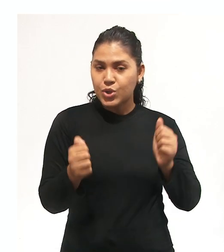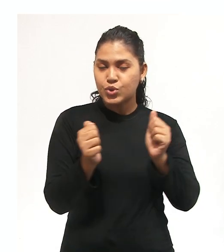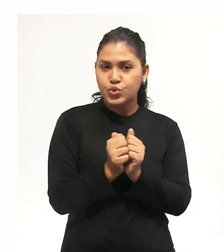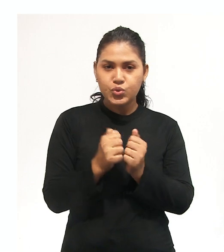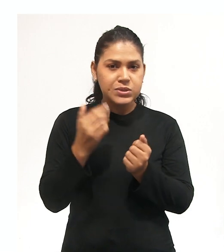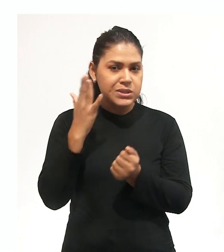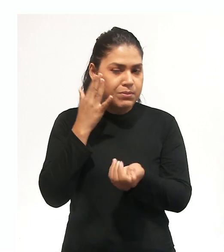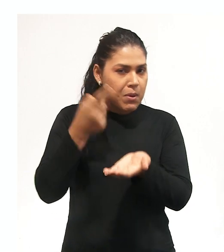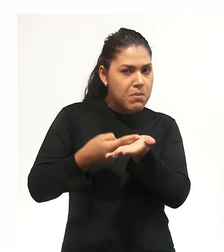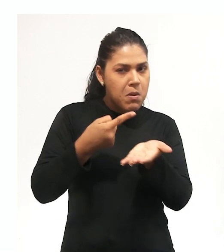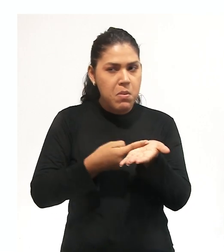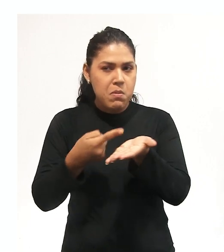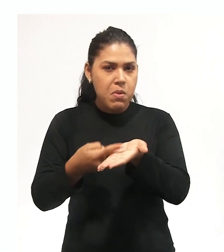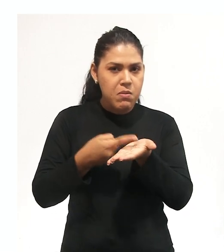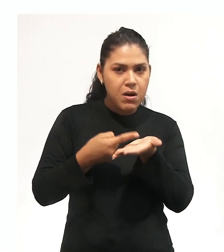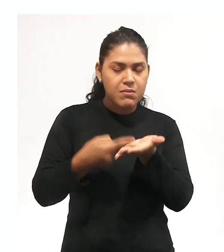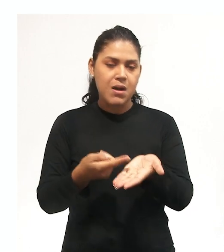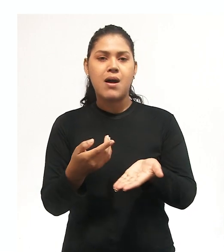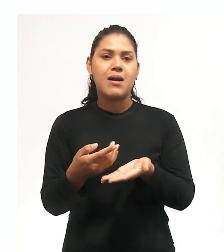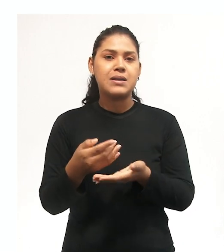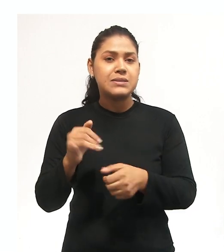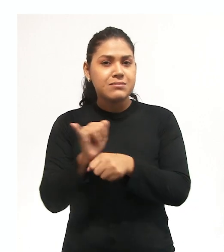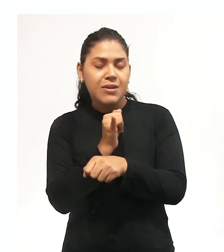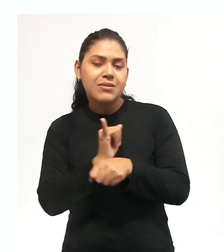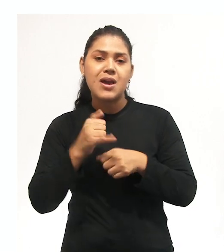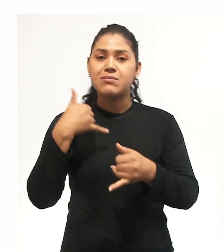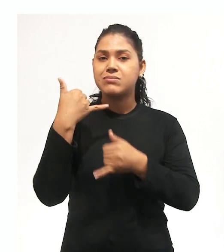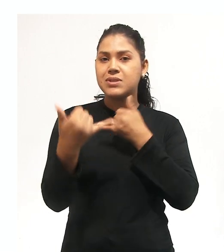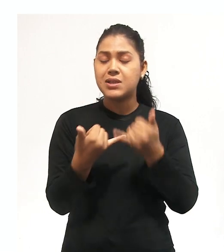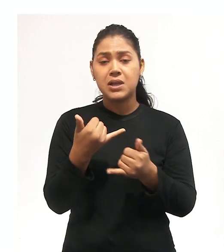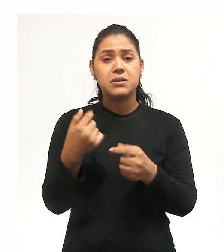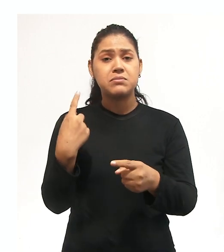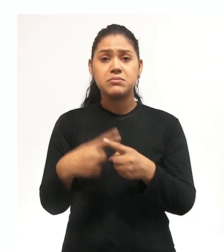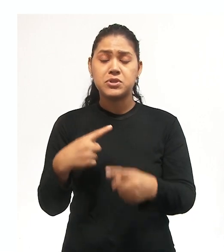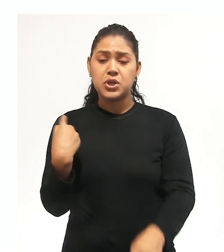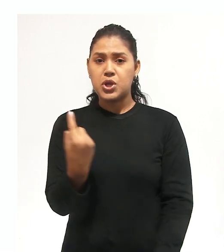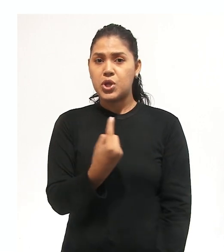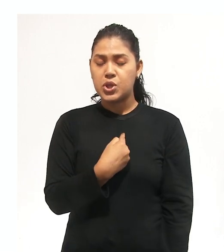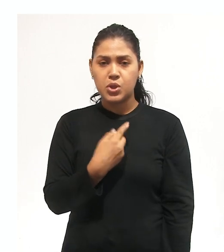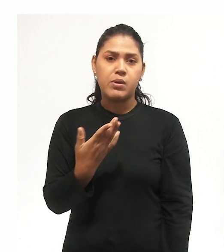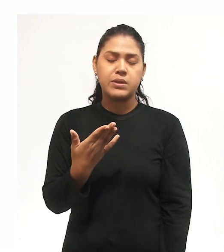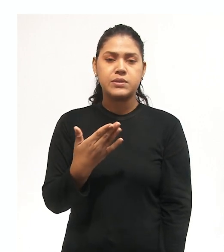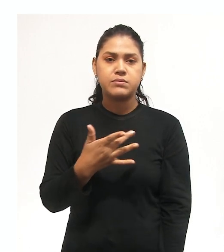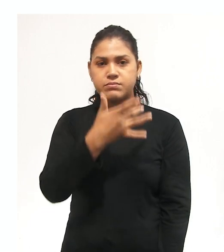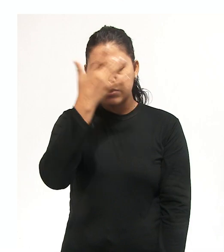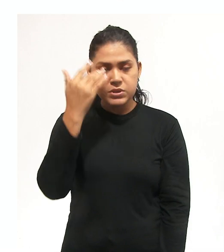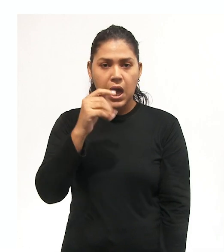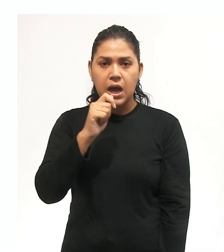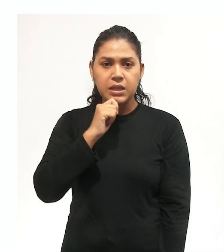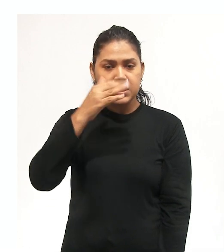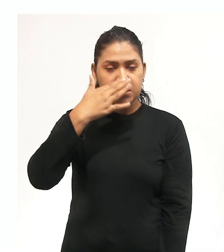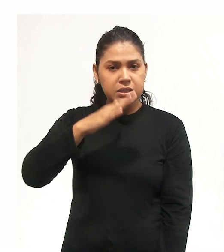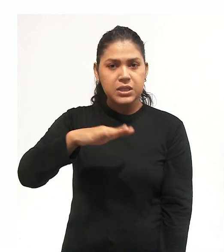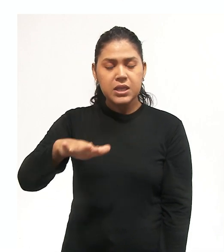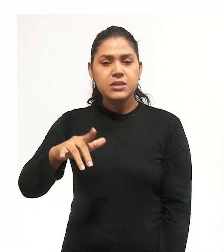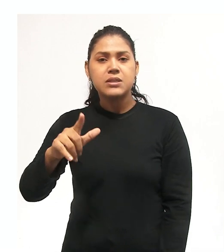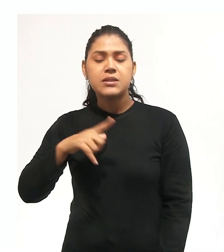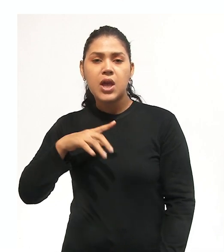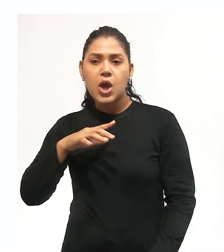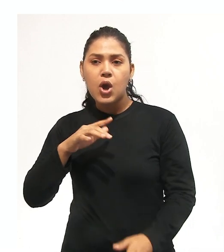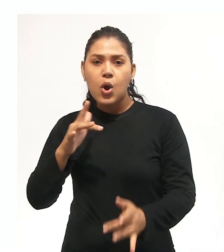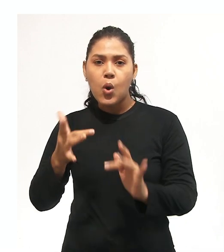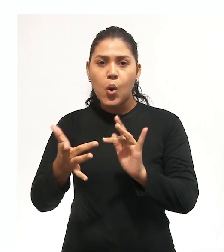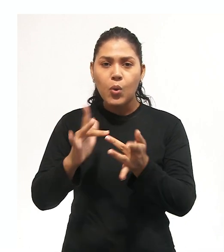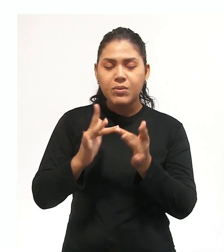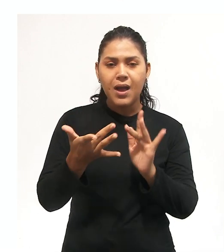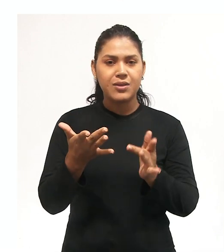né, as histórias da comunidade. Porque enquanto nós estamos fazendo as nossas conexões sociais, tem um mundo